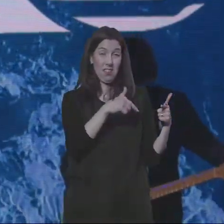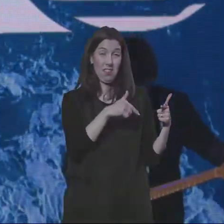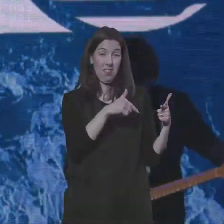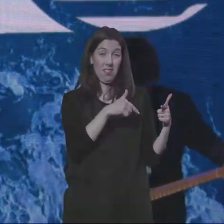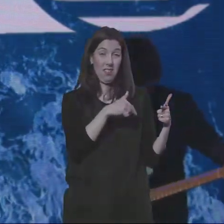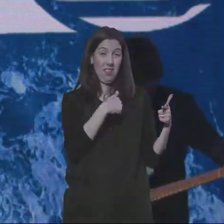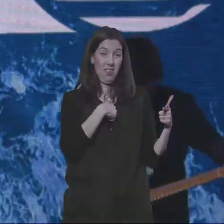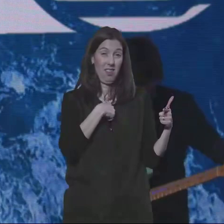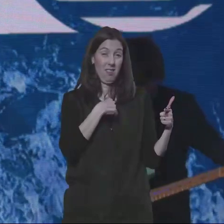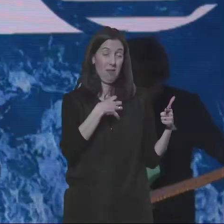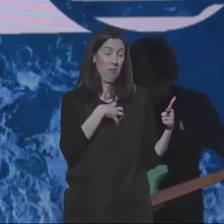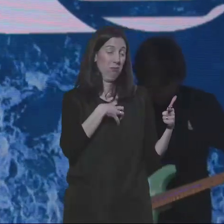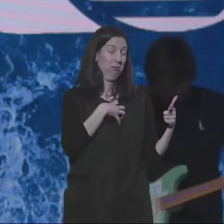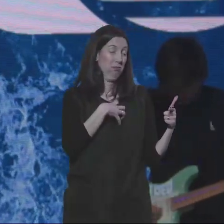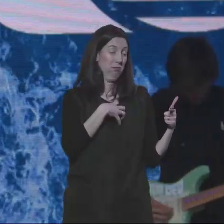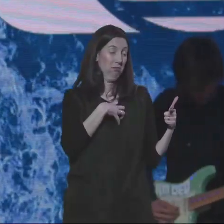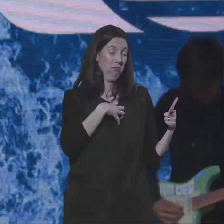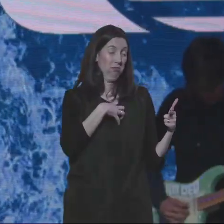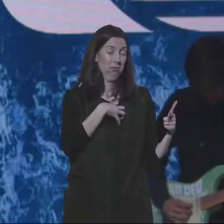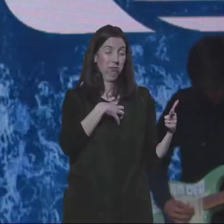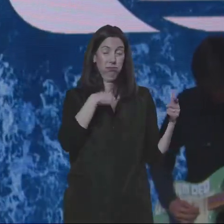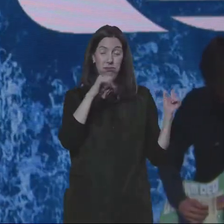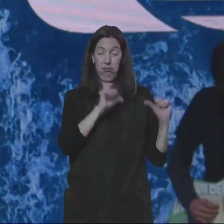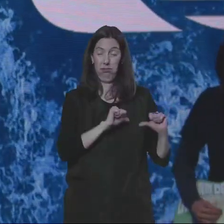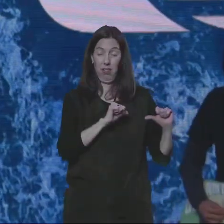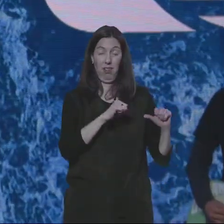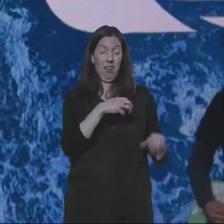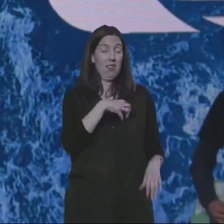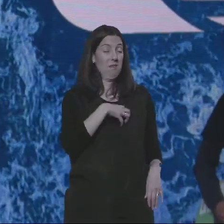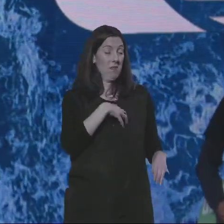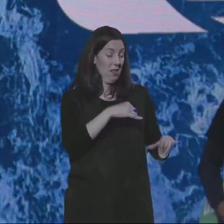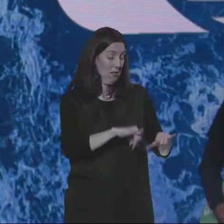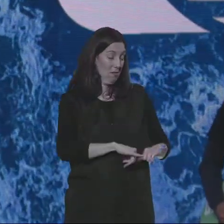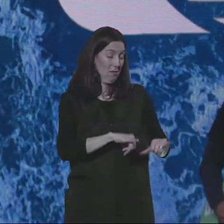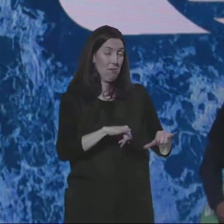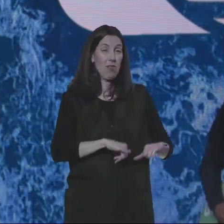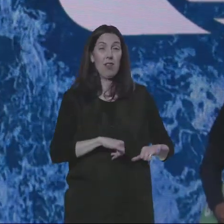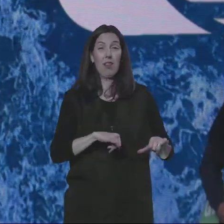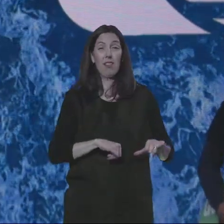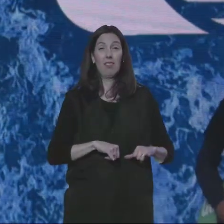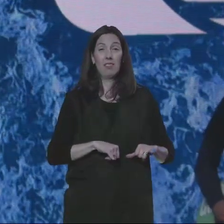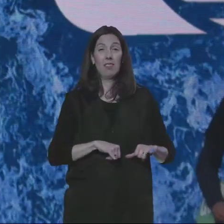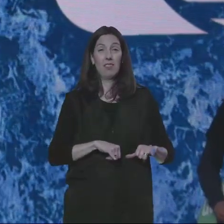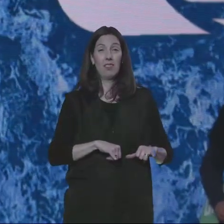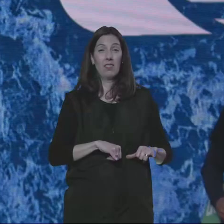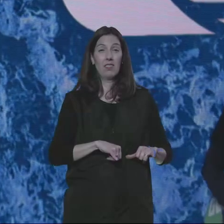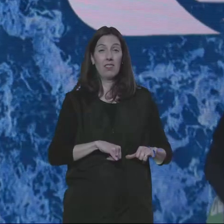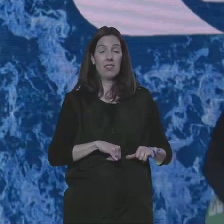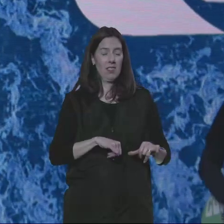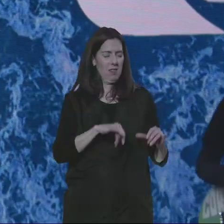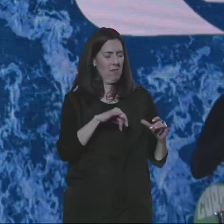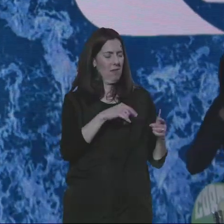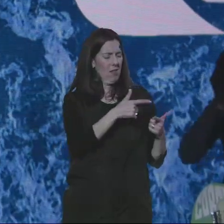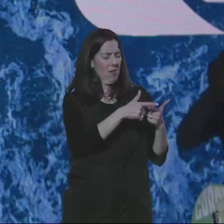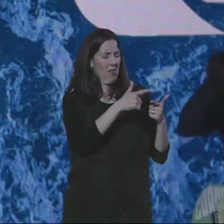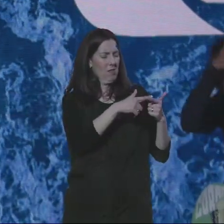aborrece, aquilo que me faz sofrer, com os olhos da eternidade, eu falo, meu Deus, eu não vou